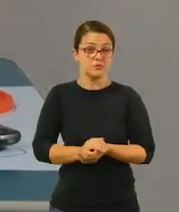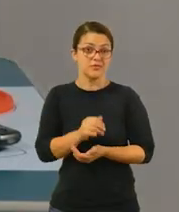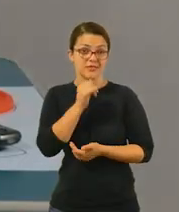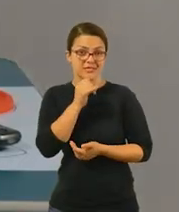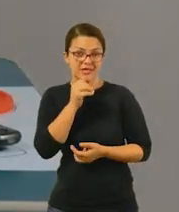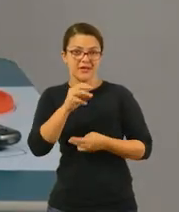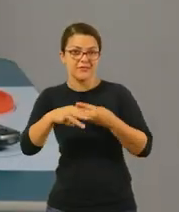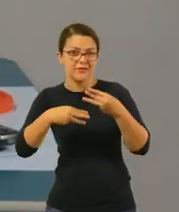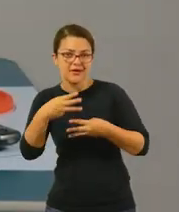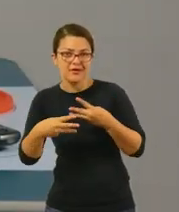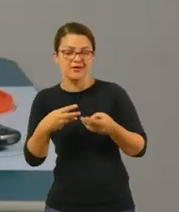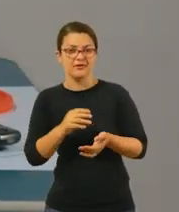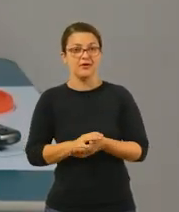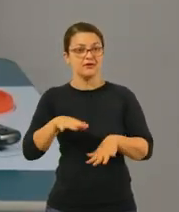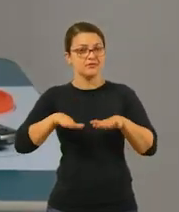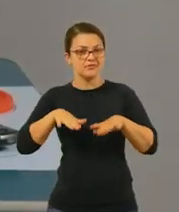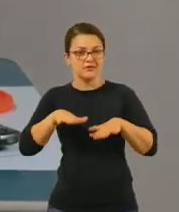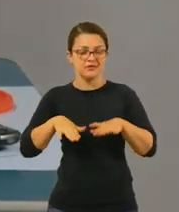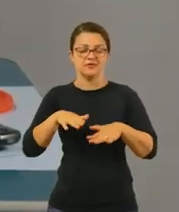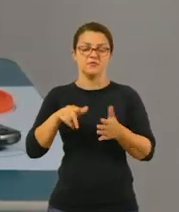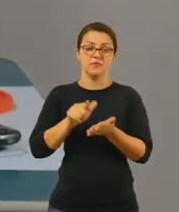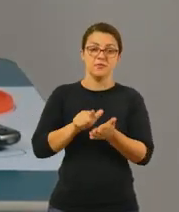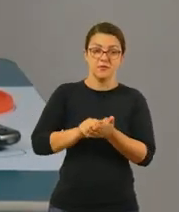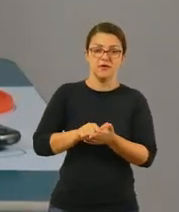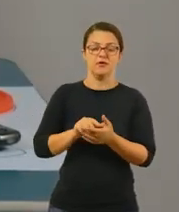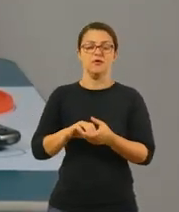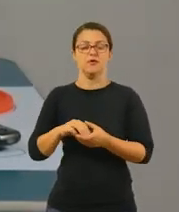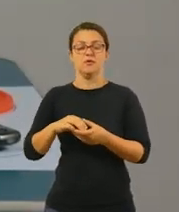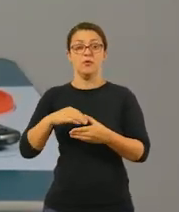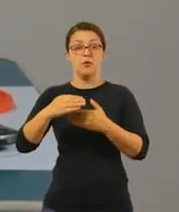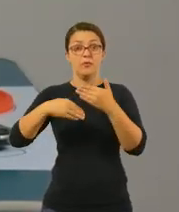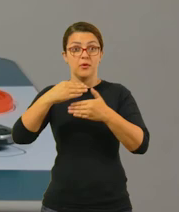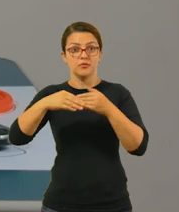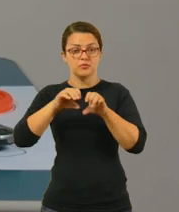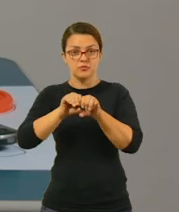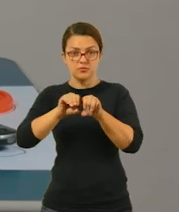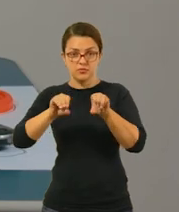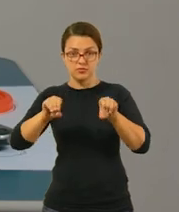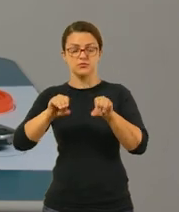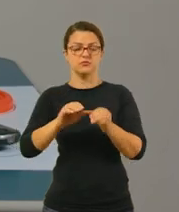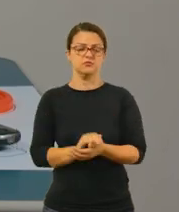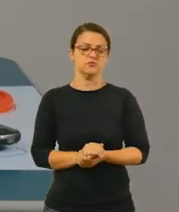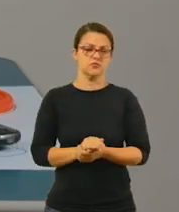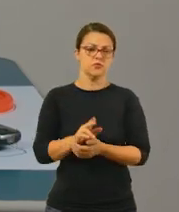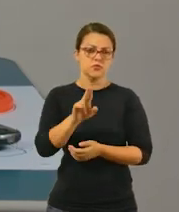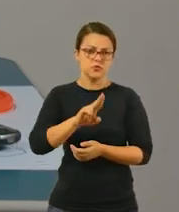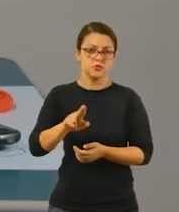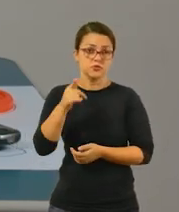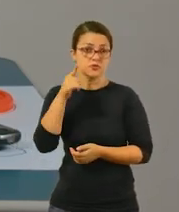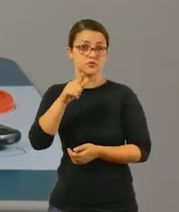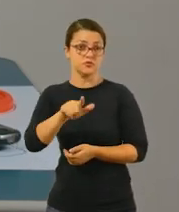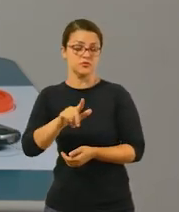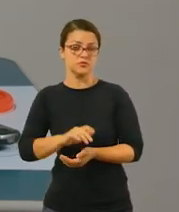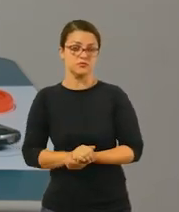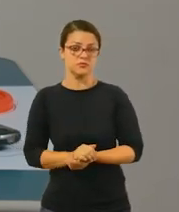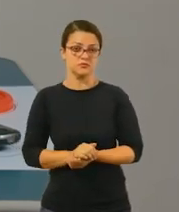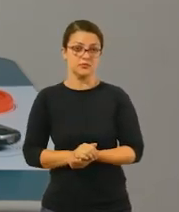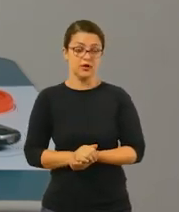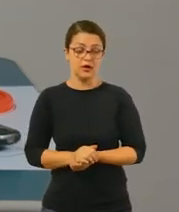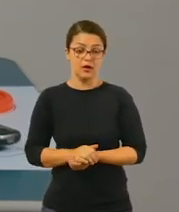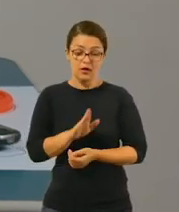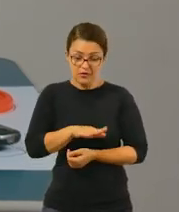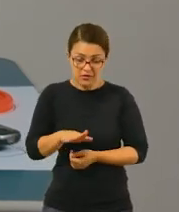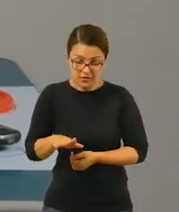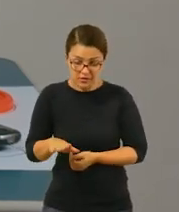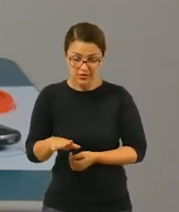né? O macarrão, às vezes um papel, um rolinho de papel higiênico. Então, vários materiais a gente reutiliza. Então, além da criança